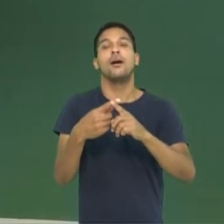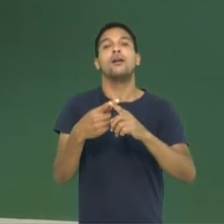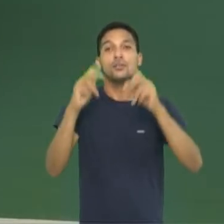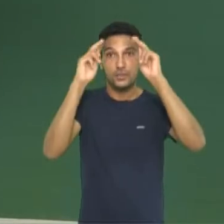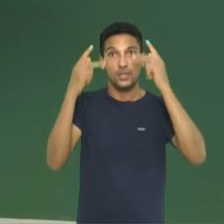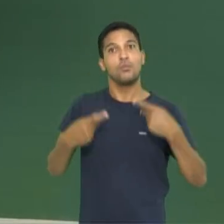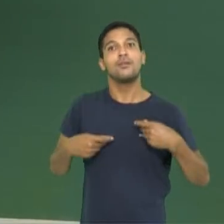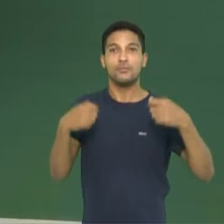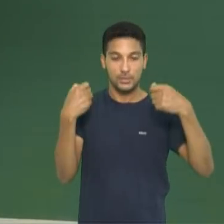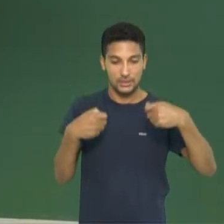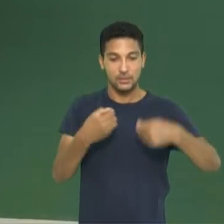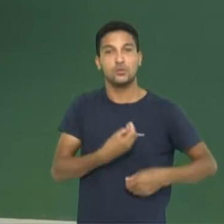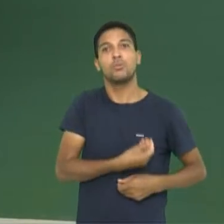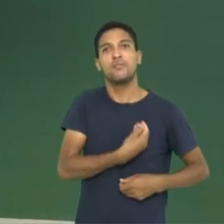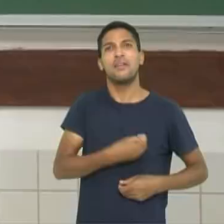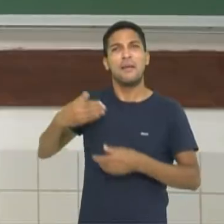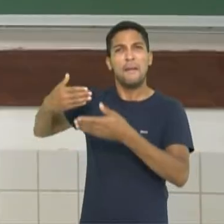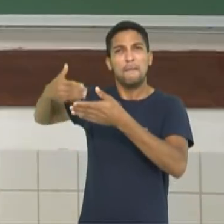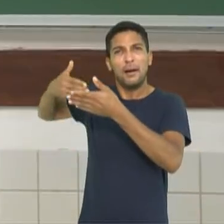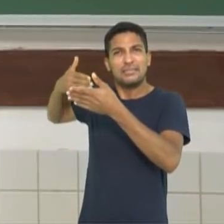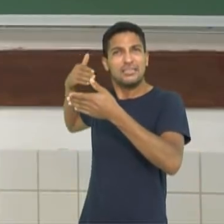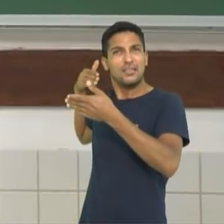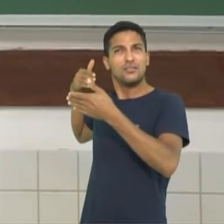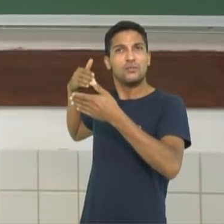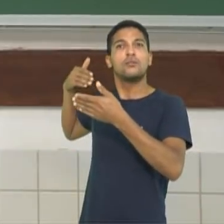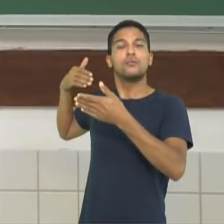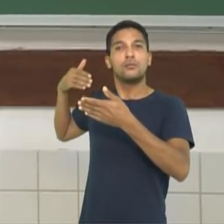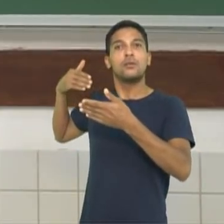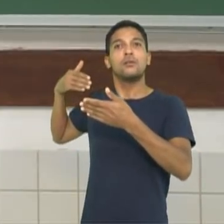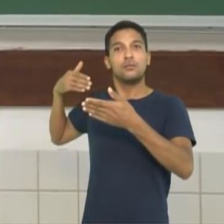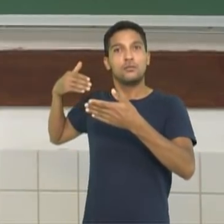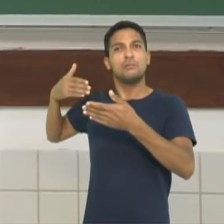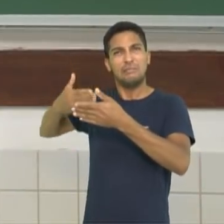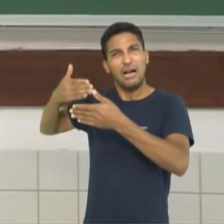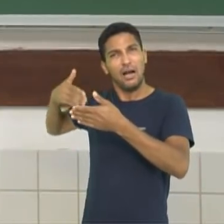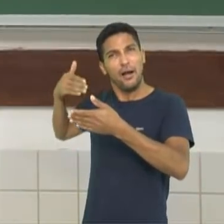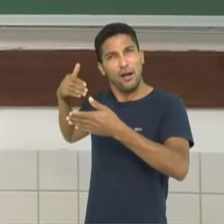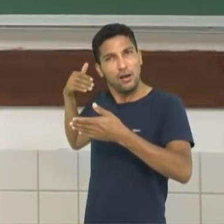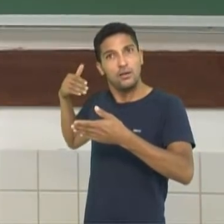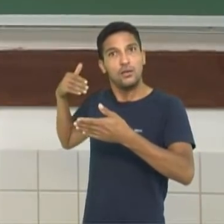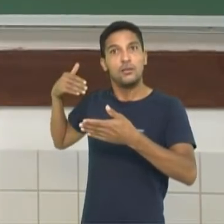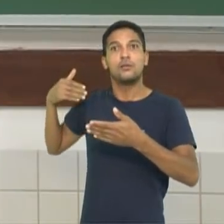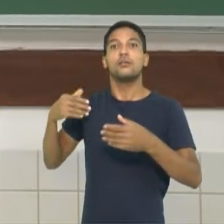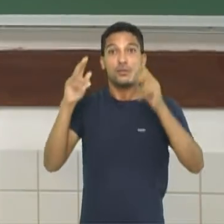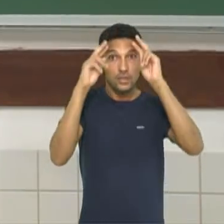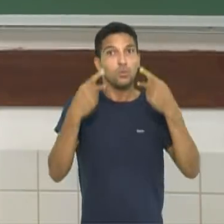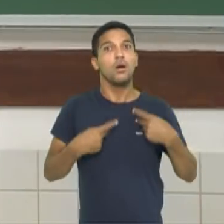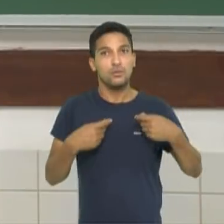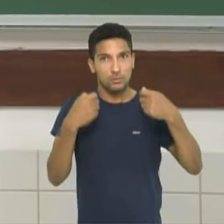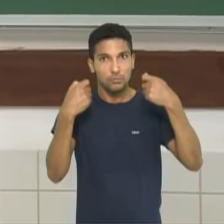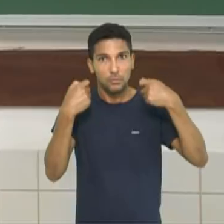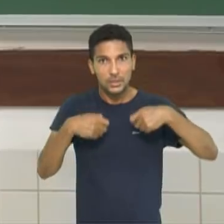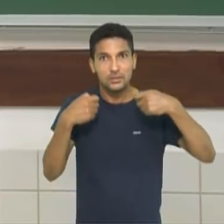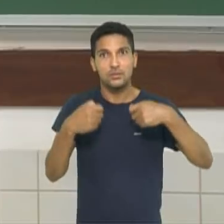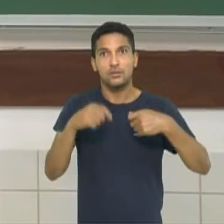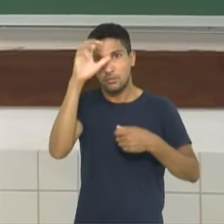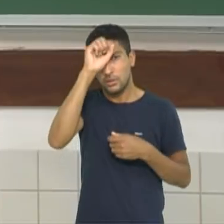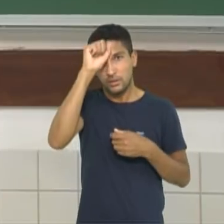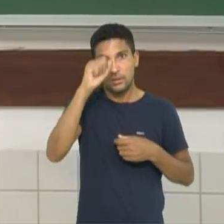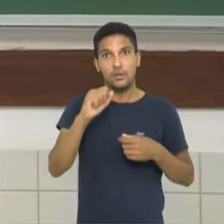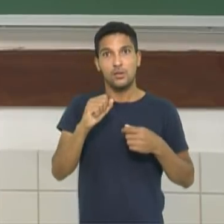de atacar e conquistar. Letra C, necessidade de uma prática esportiva. Ou letra D, necessidade